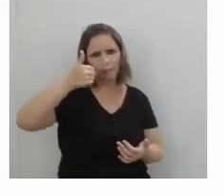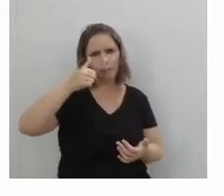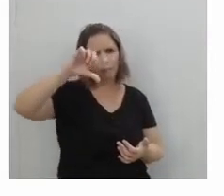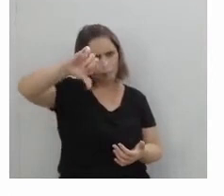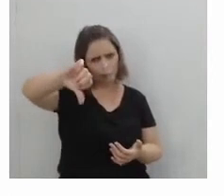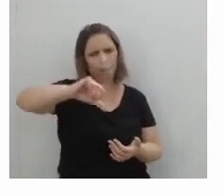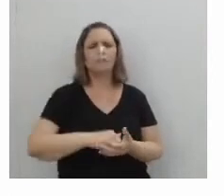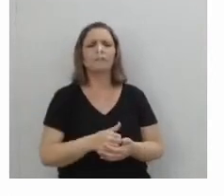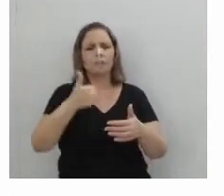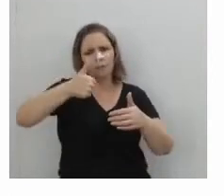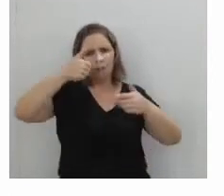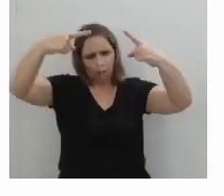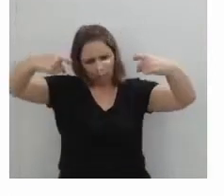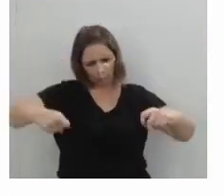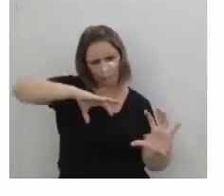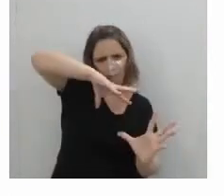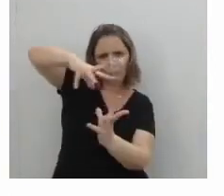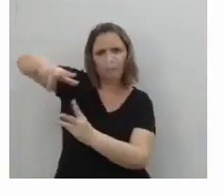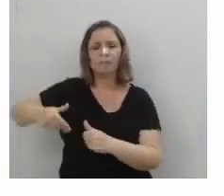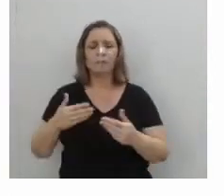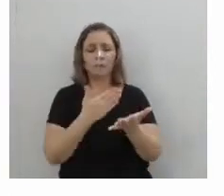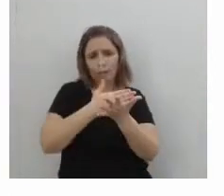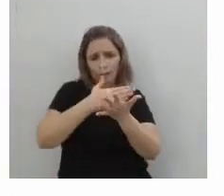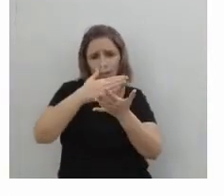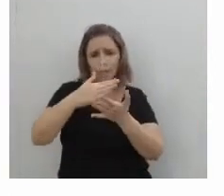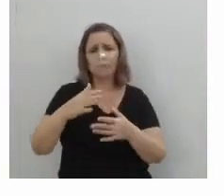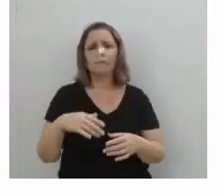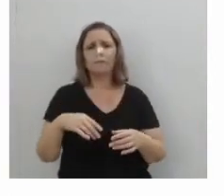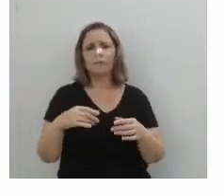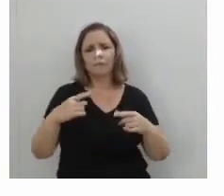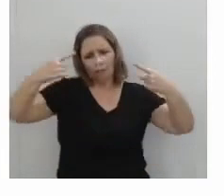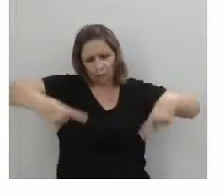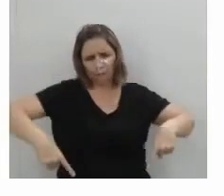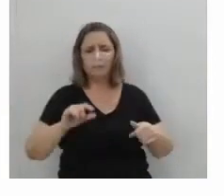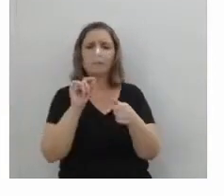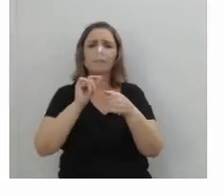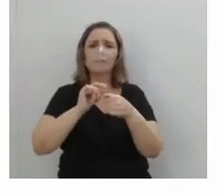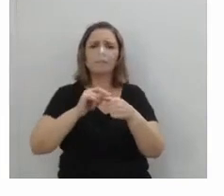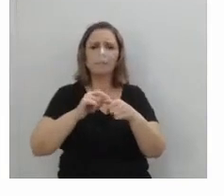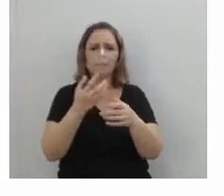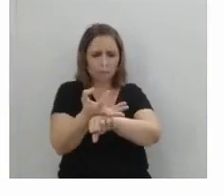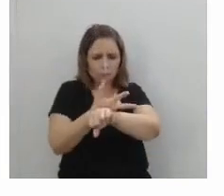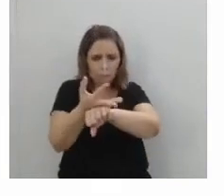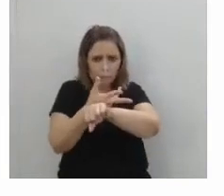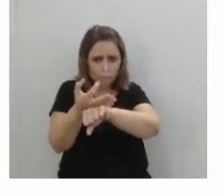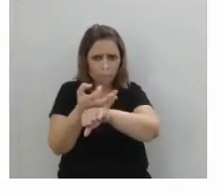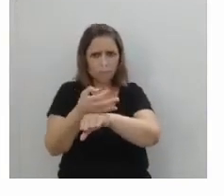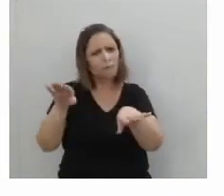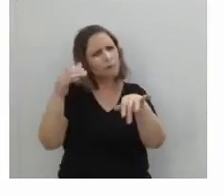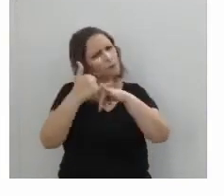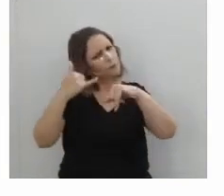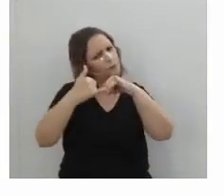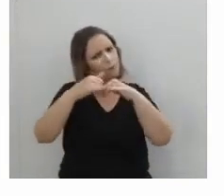1919, na Primeira Guerra Mundial. Nessa fase inicial, as partidas de handebol eram realizadas em campo gramado, como